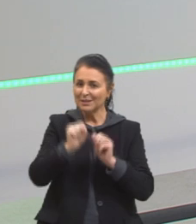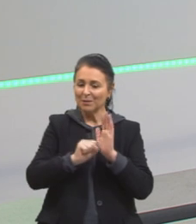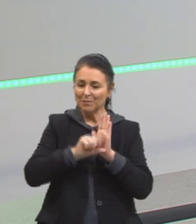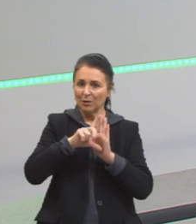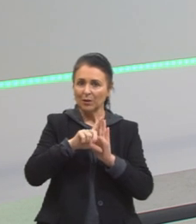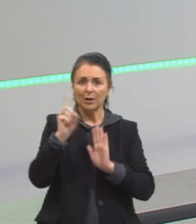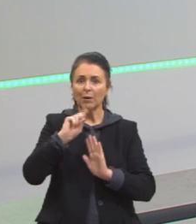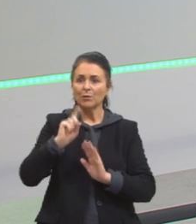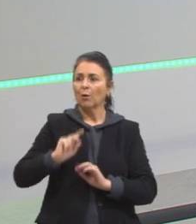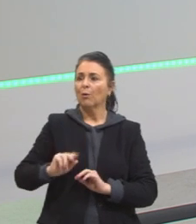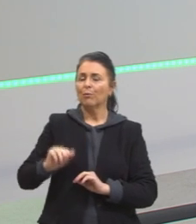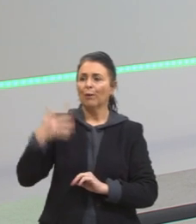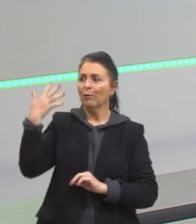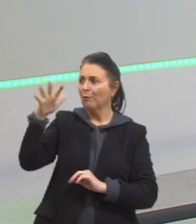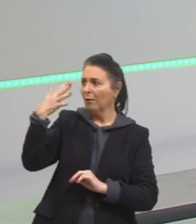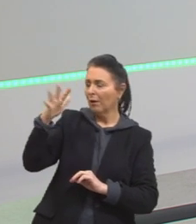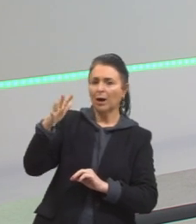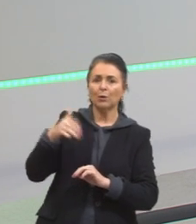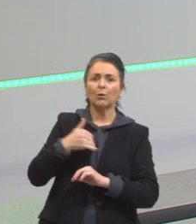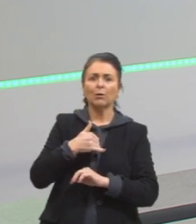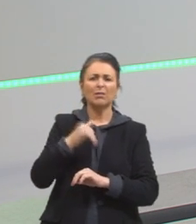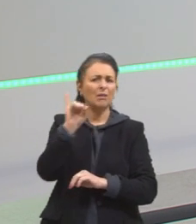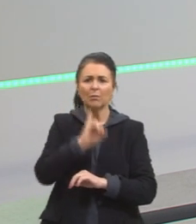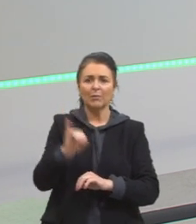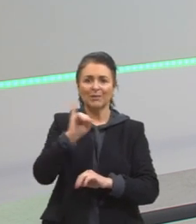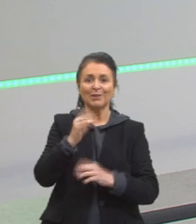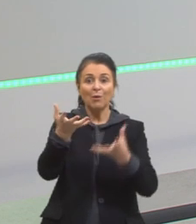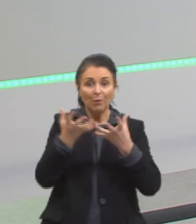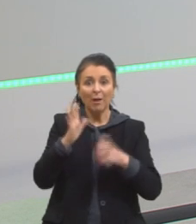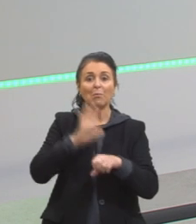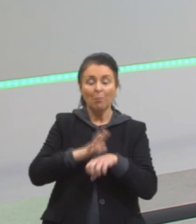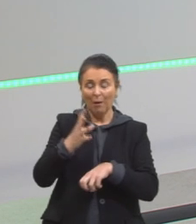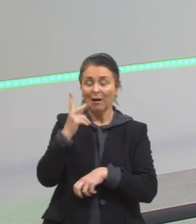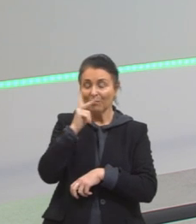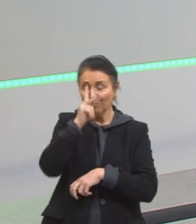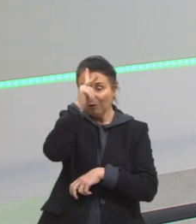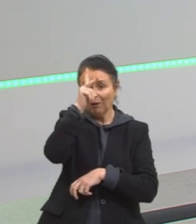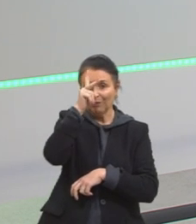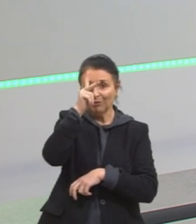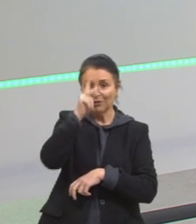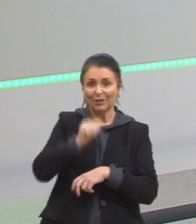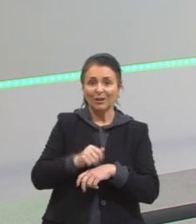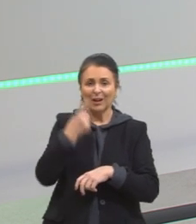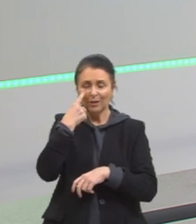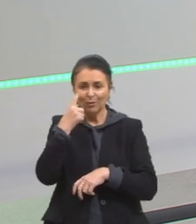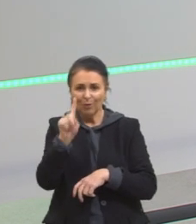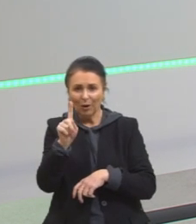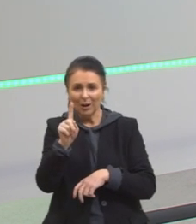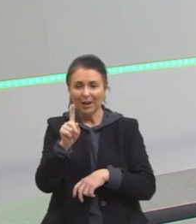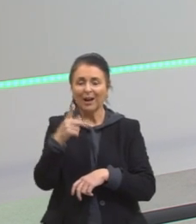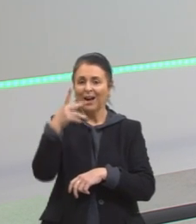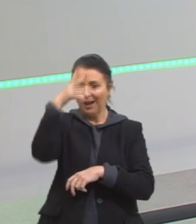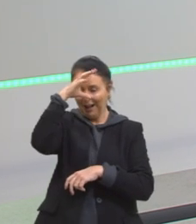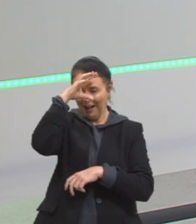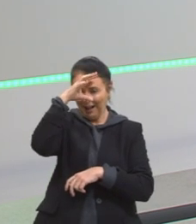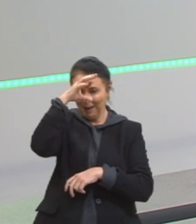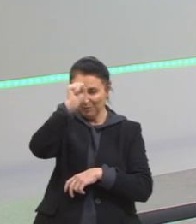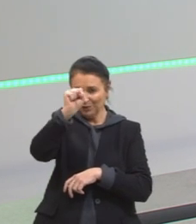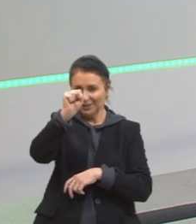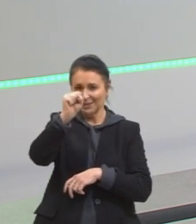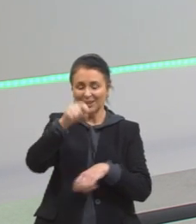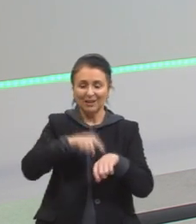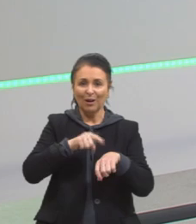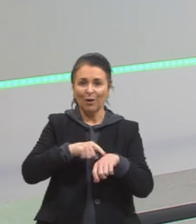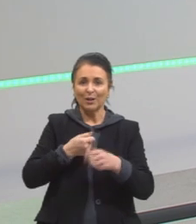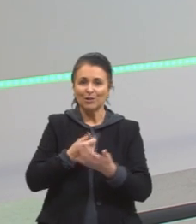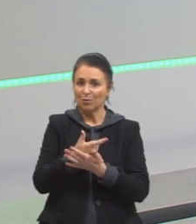preço né gente se você tá preocupado com ventilador mais forte mas potente você vai olhar a potência dele aí não